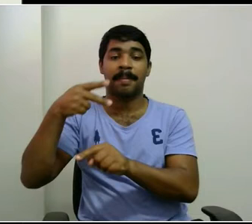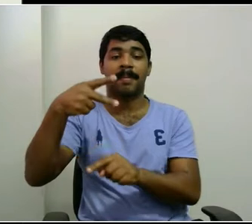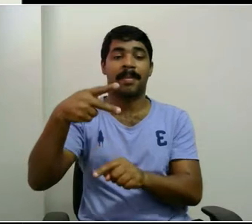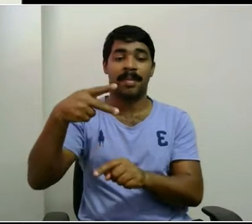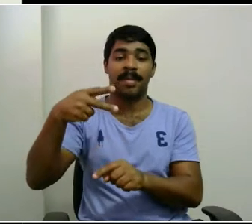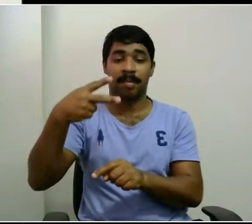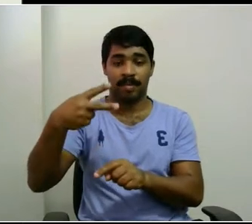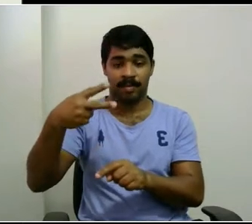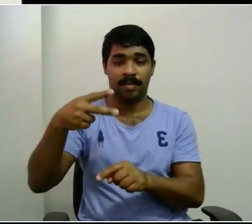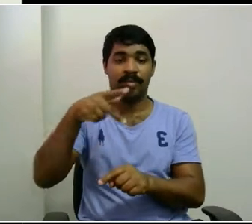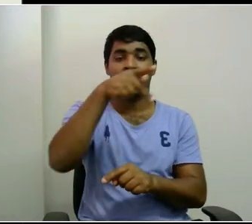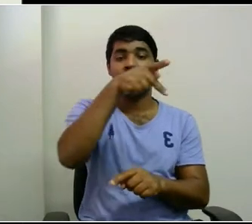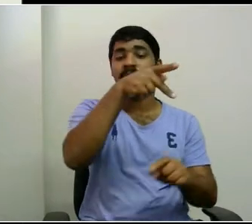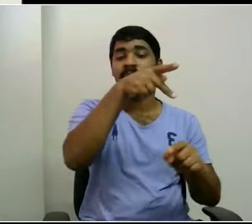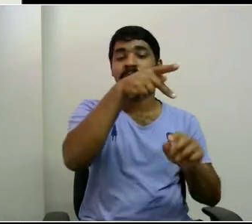retângulo, tá?